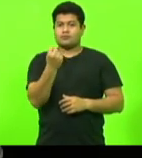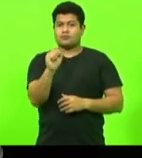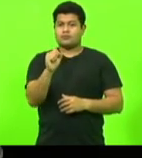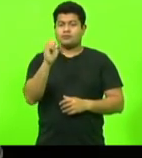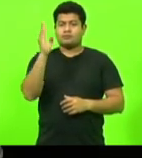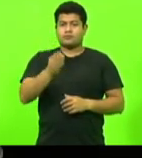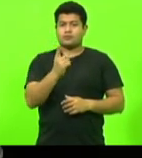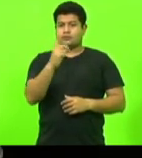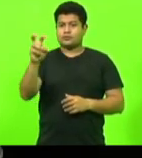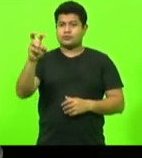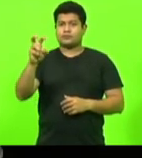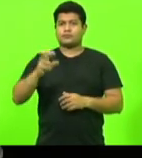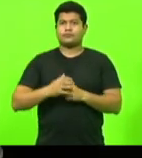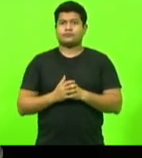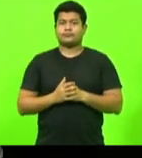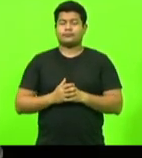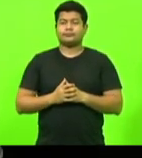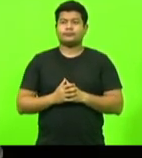668/2015, só um instante,